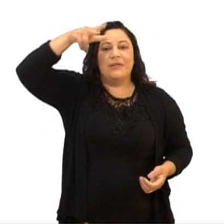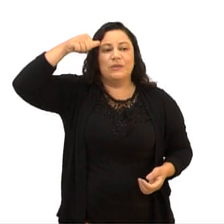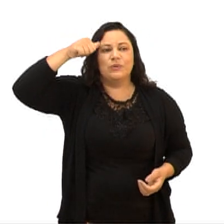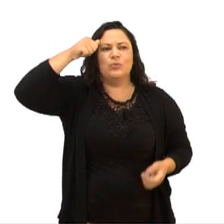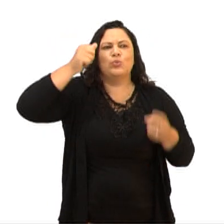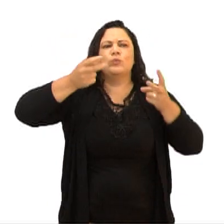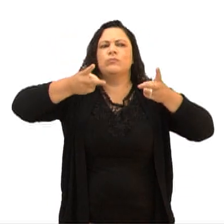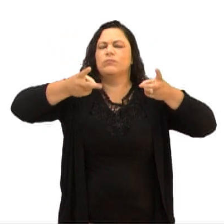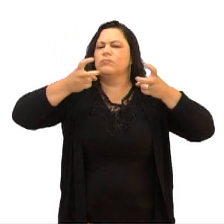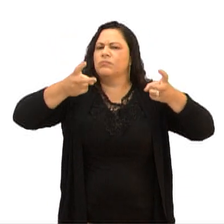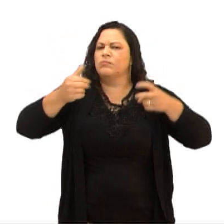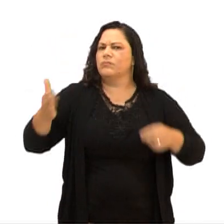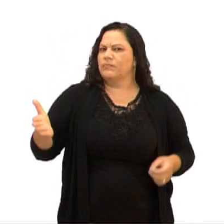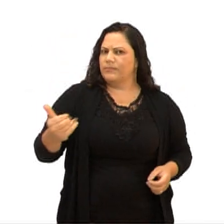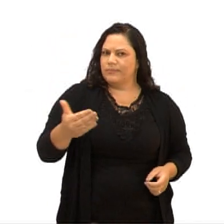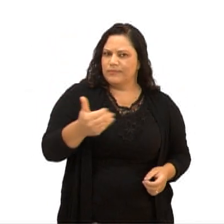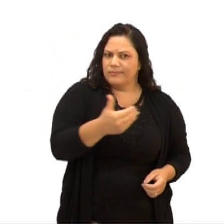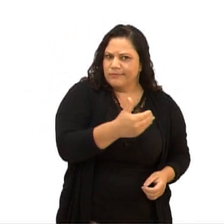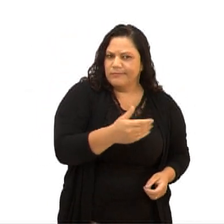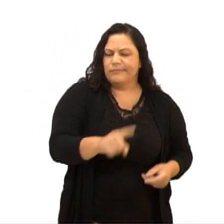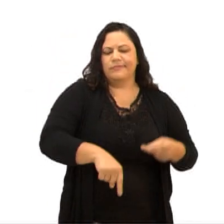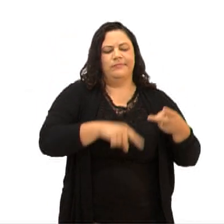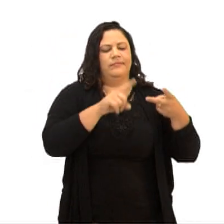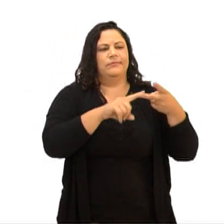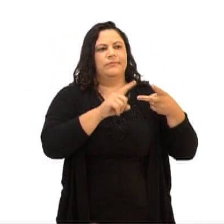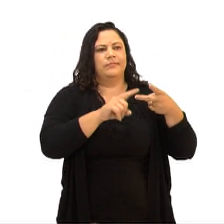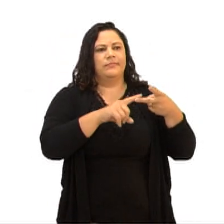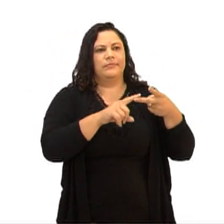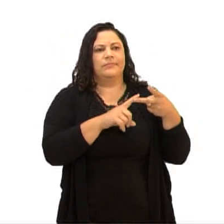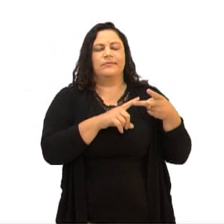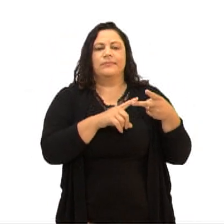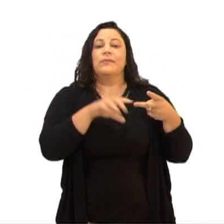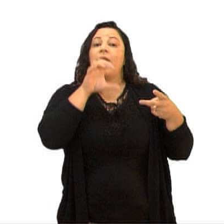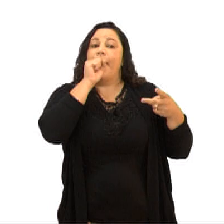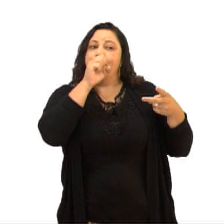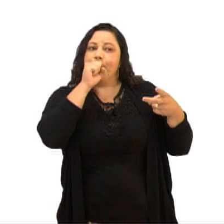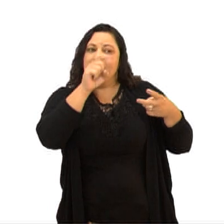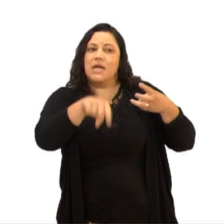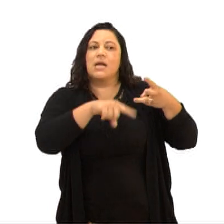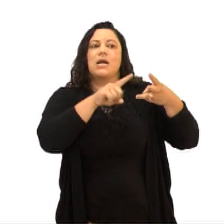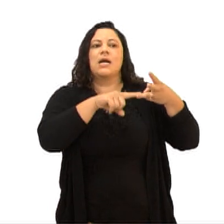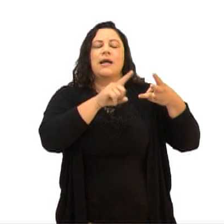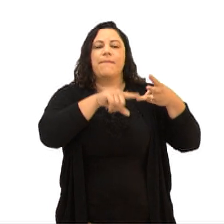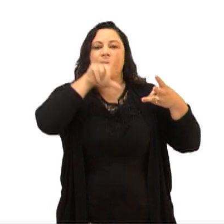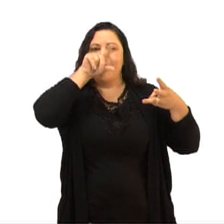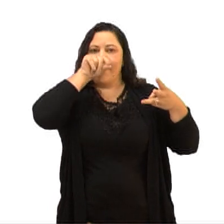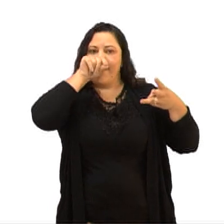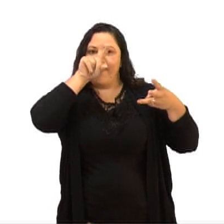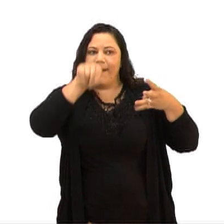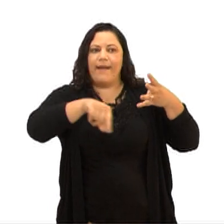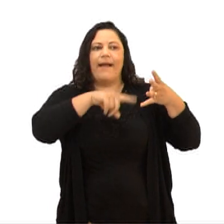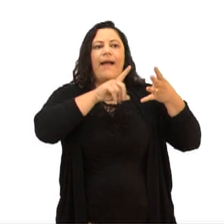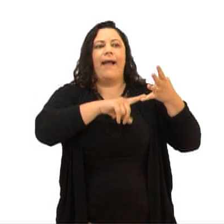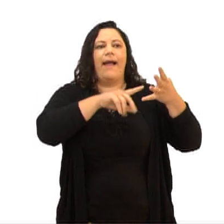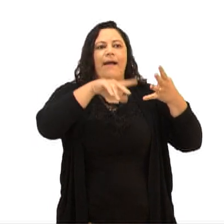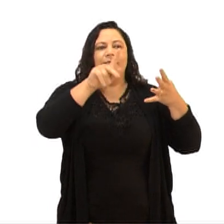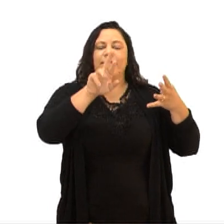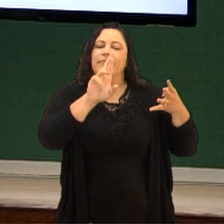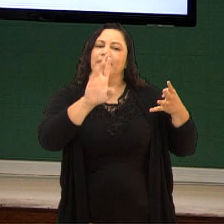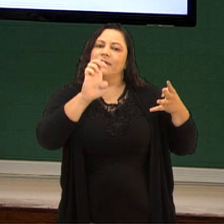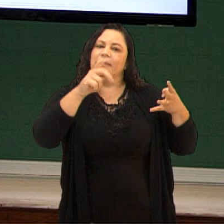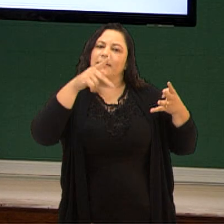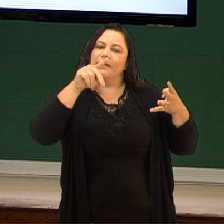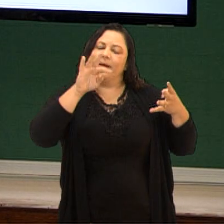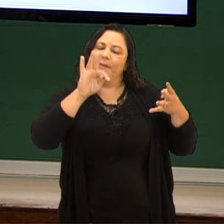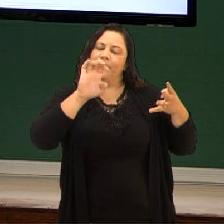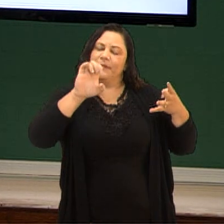lá esses animais, né? Peixes, mamíferos, aves, répteis e anfíbios. Mas vocês